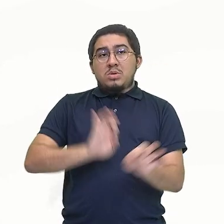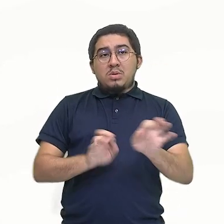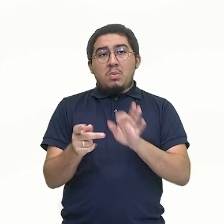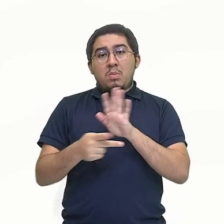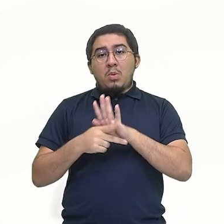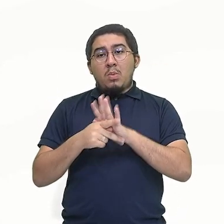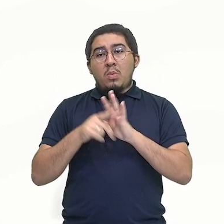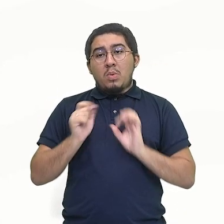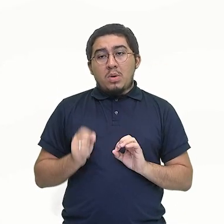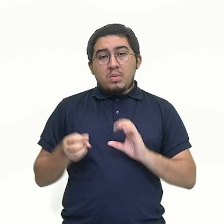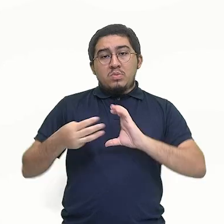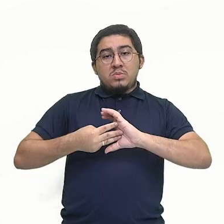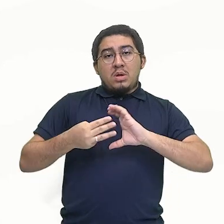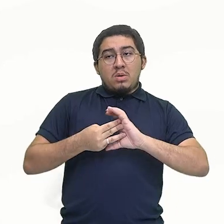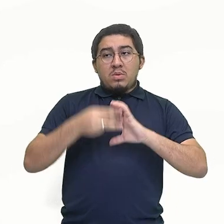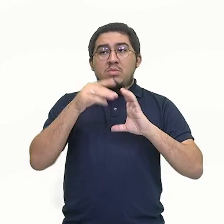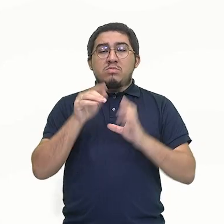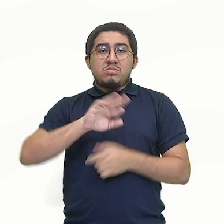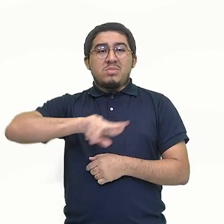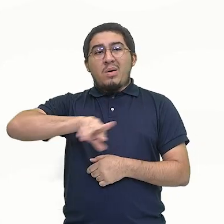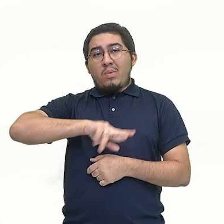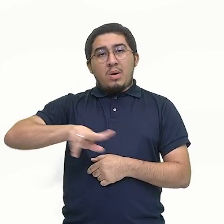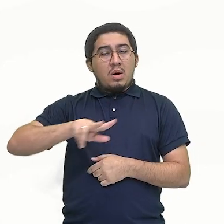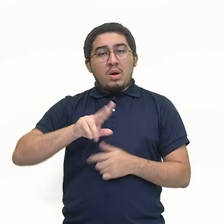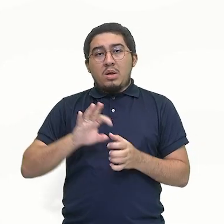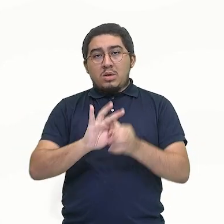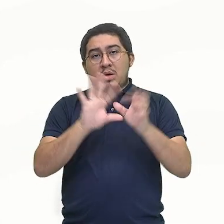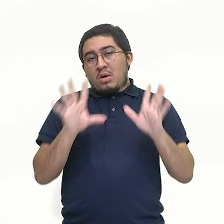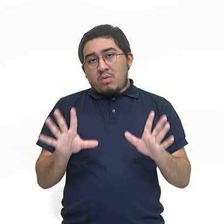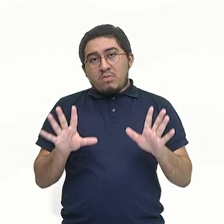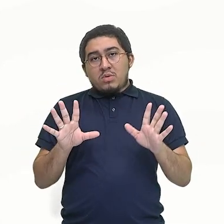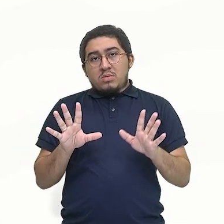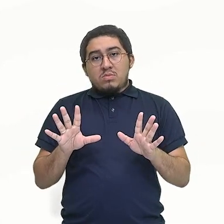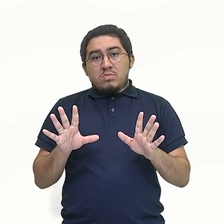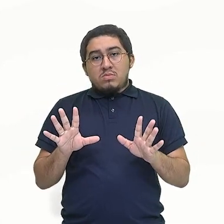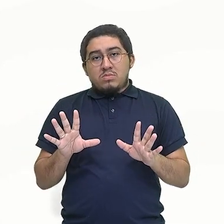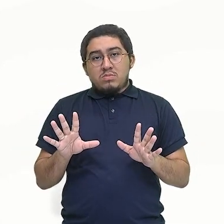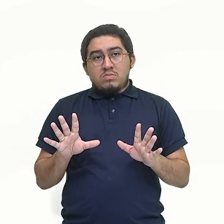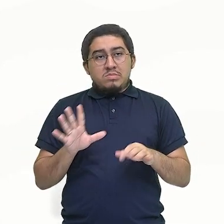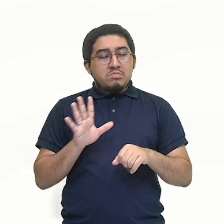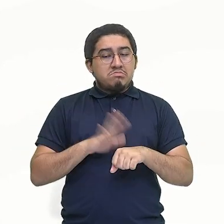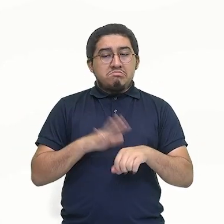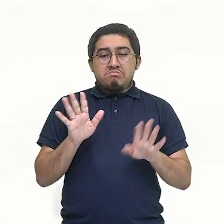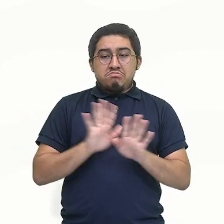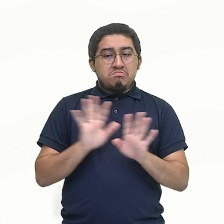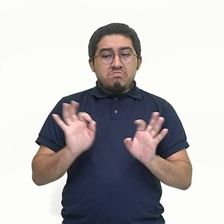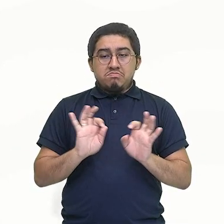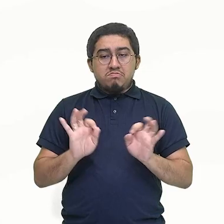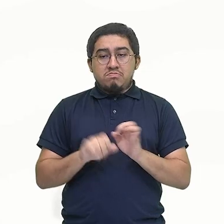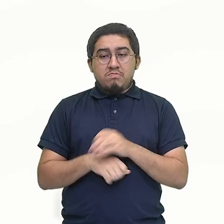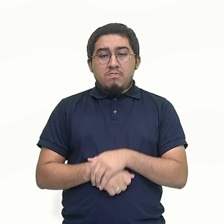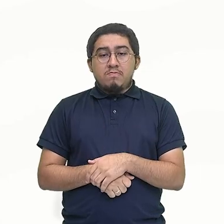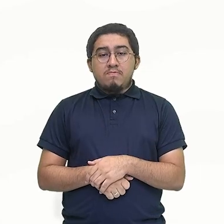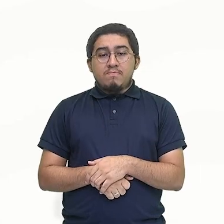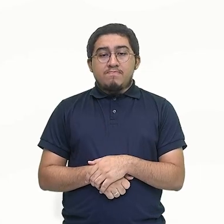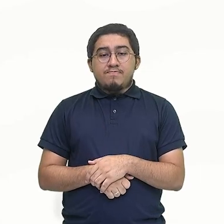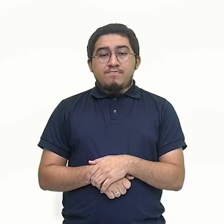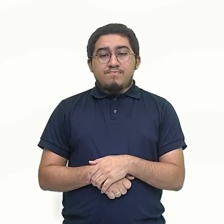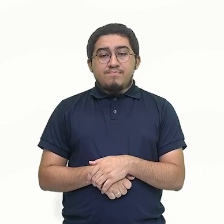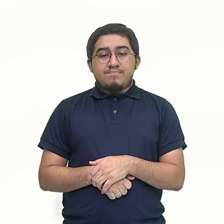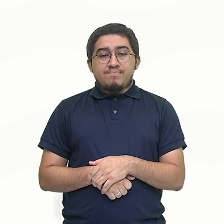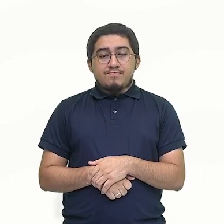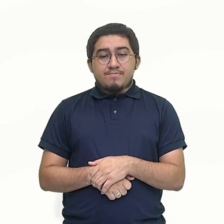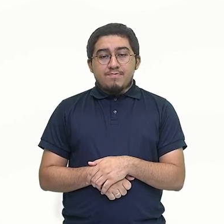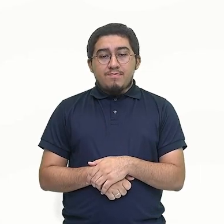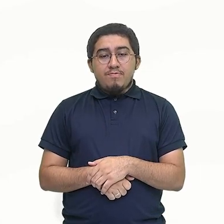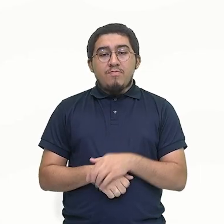organização de uma célula, eles não são aleatórios, ou seja, não são ao acaso. Eles estão diretamente